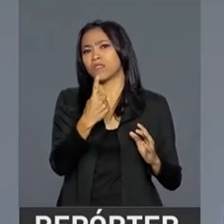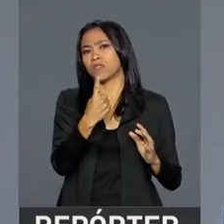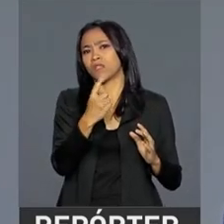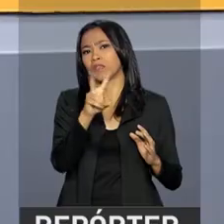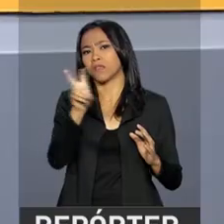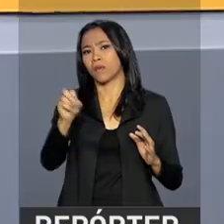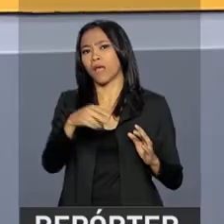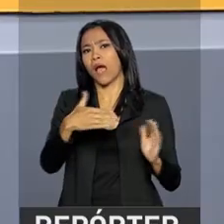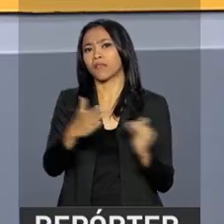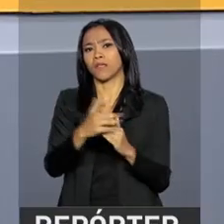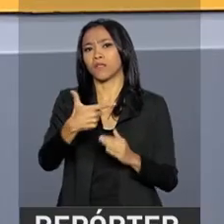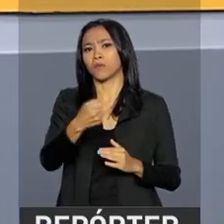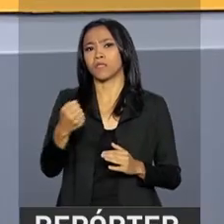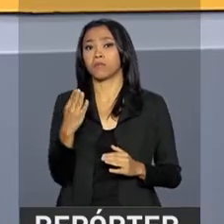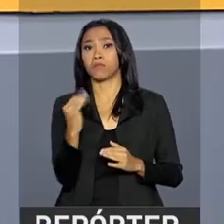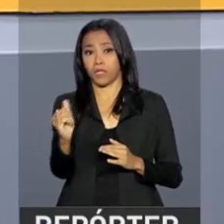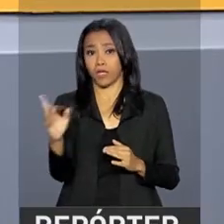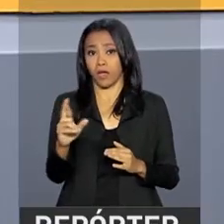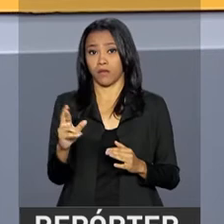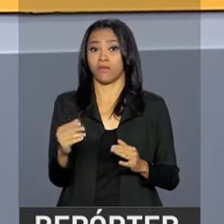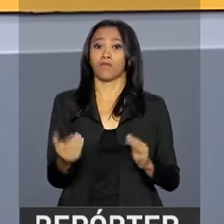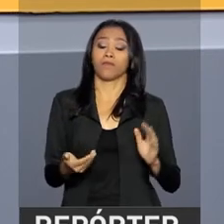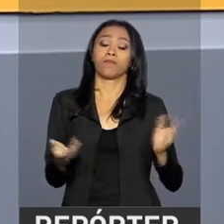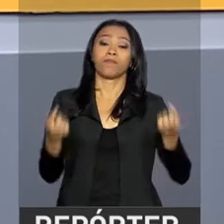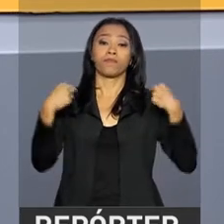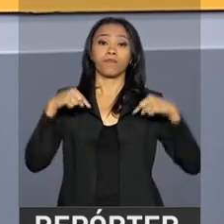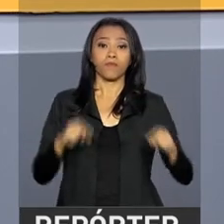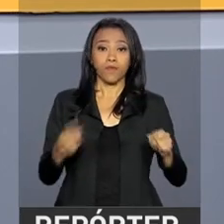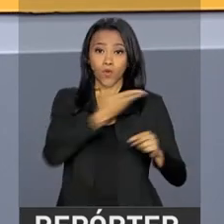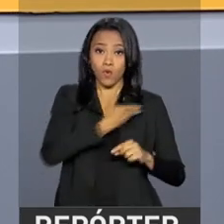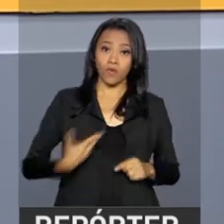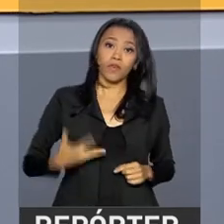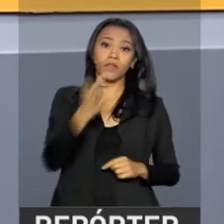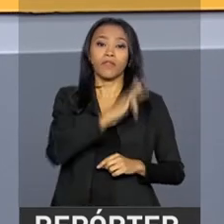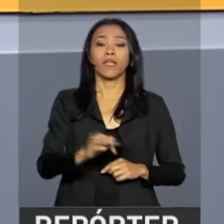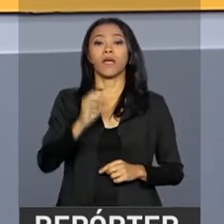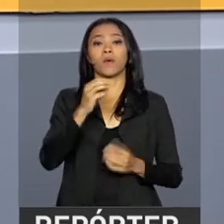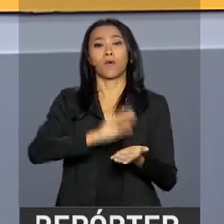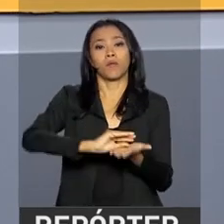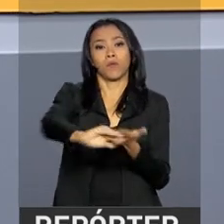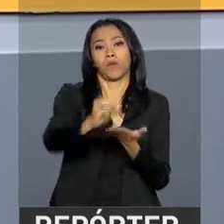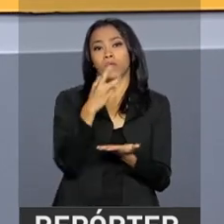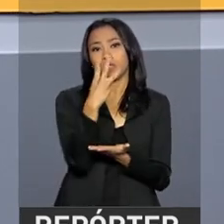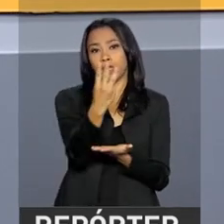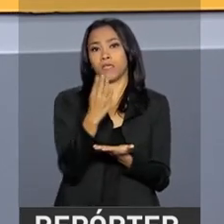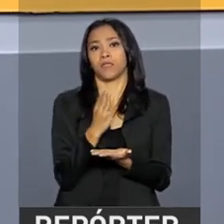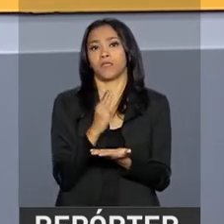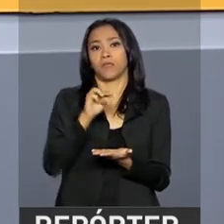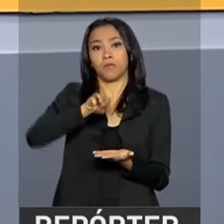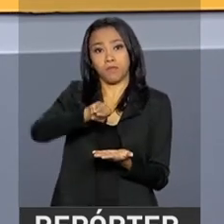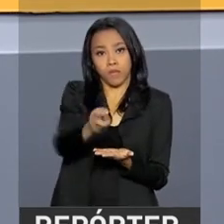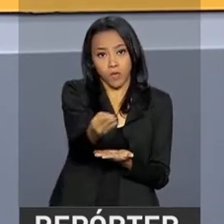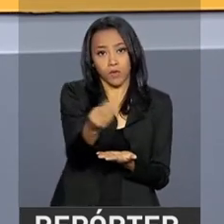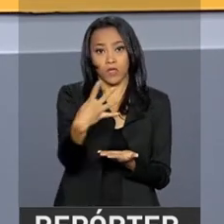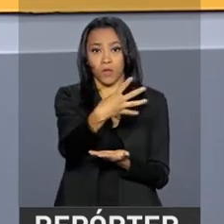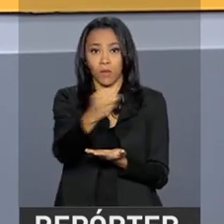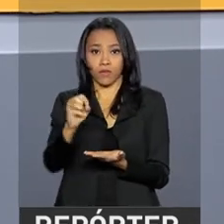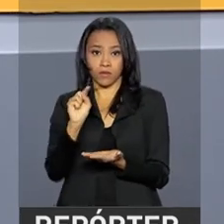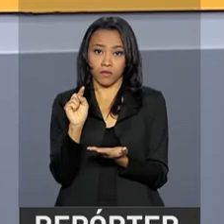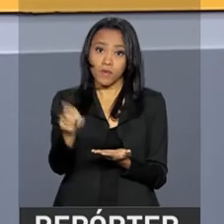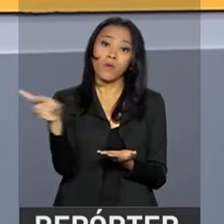reais o governo federal liberou três milhões e quatrocentos mil reais para os municípios que compõem o consórcio